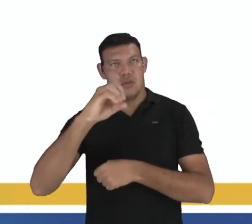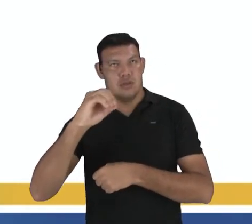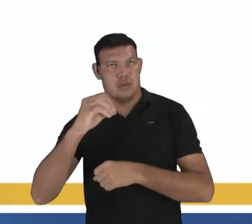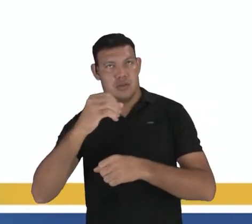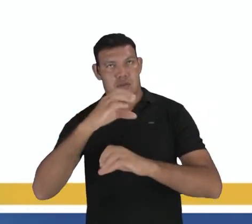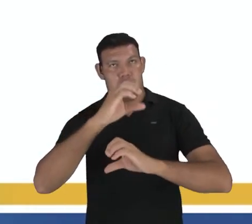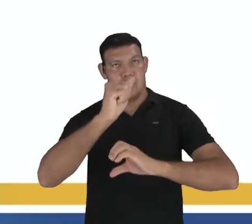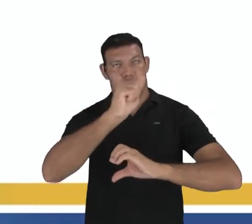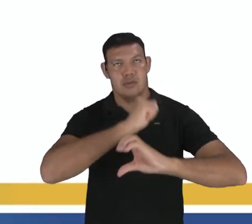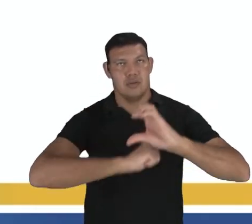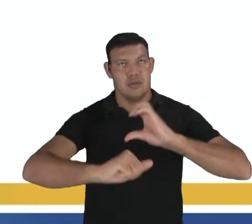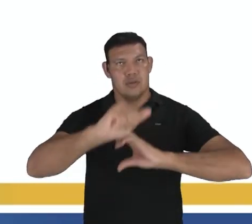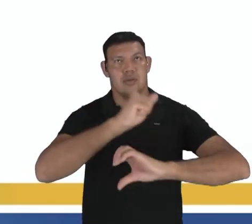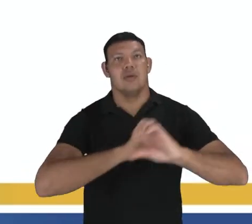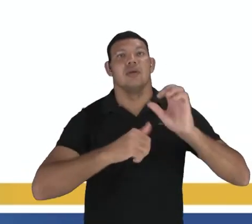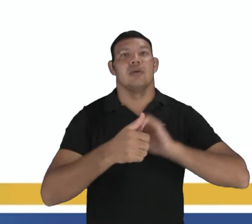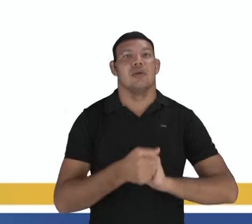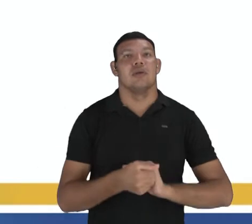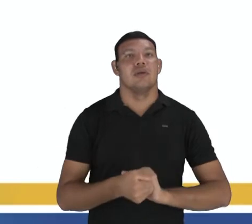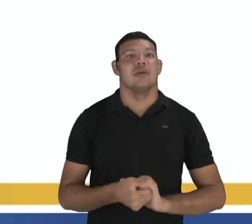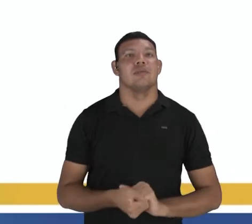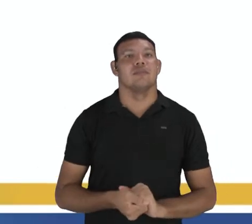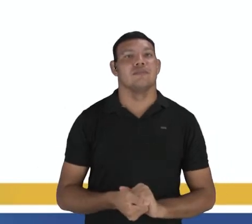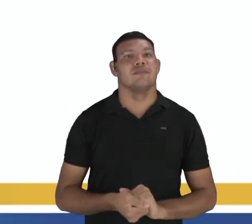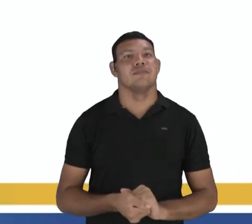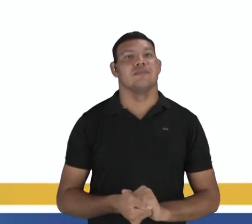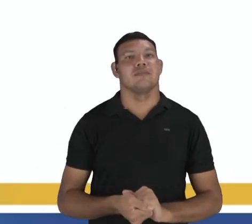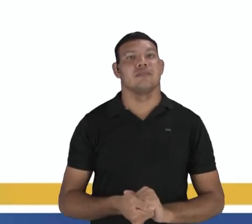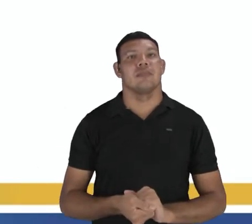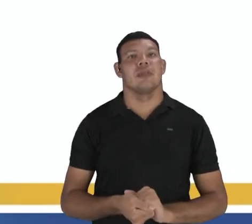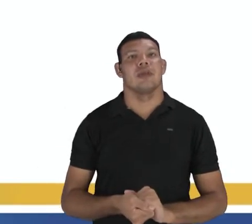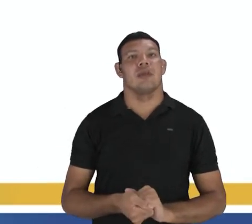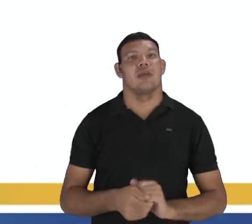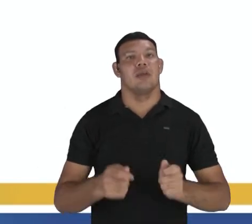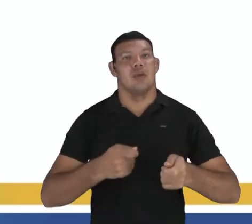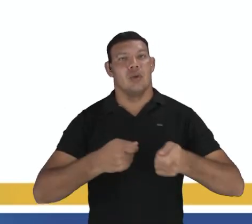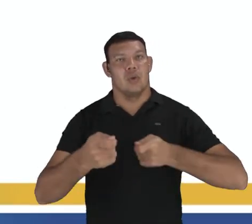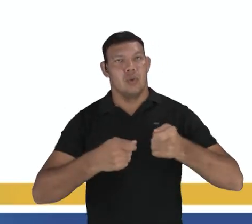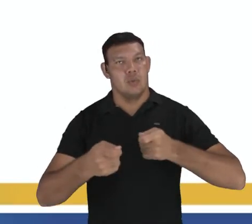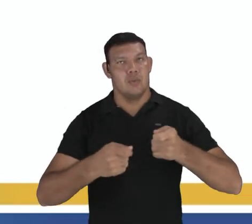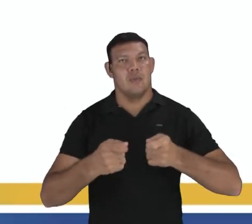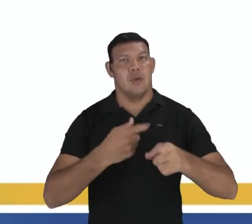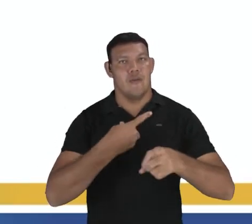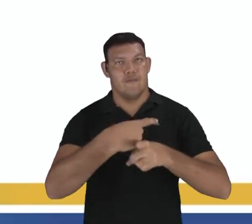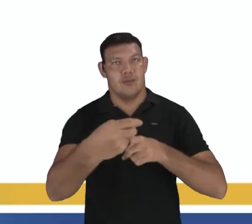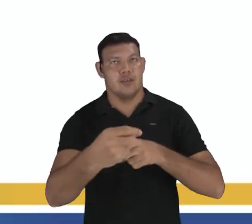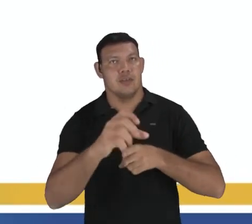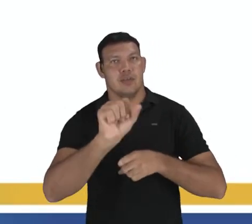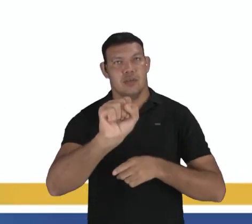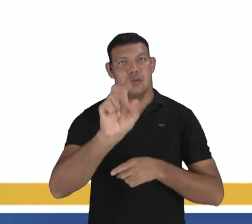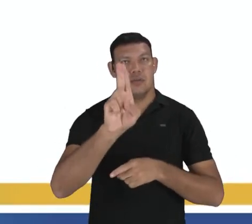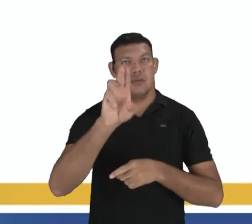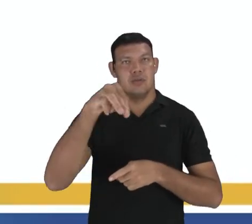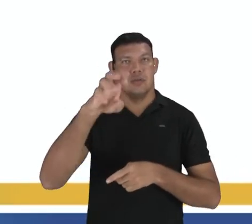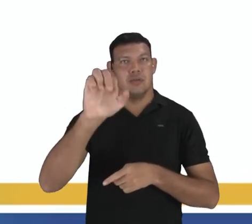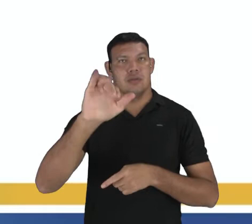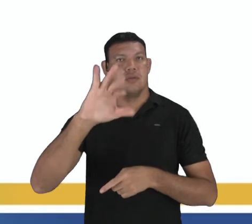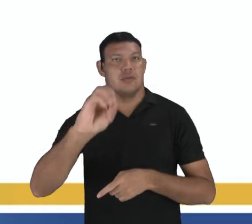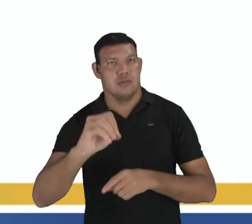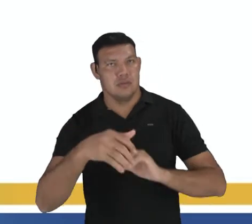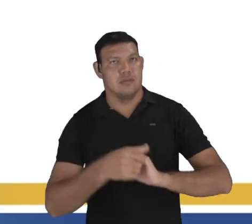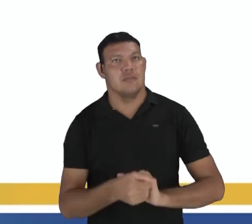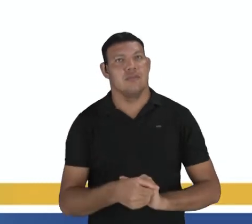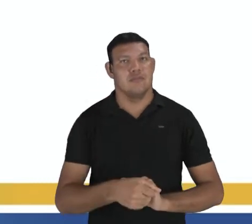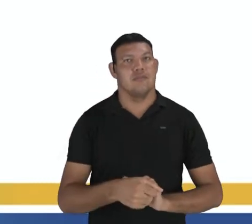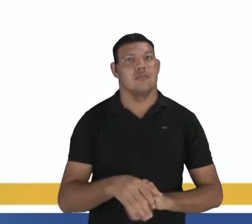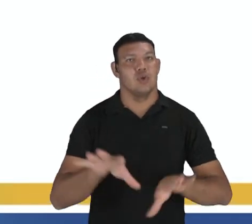sua cultura, né? A gente vai ter essa mistura da cultura, né? Outras invasões sobre a área, no entanto, destroçaram o Império Arcádio, né? Então,